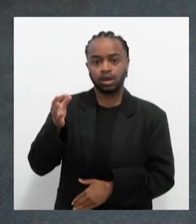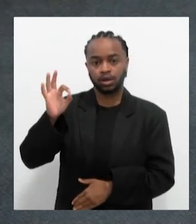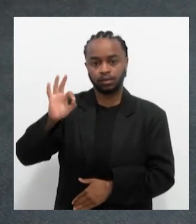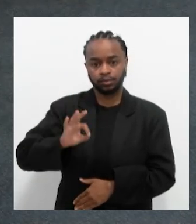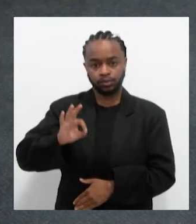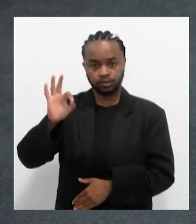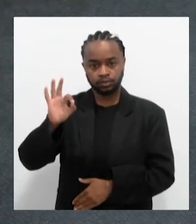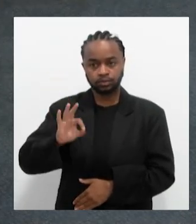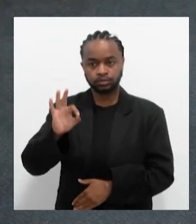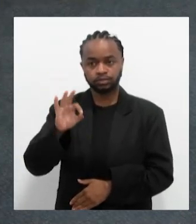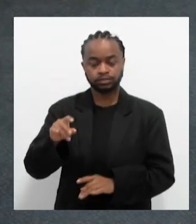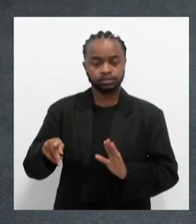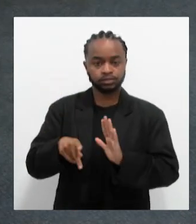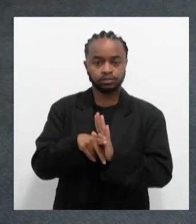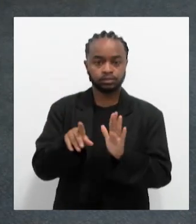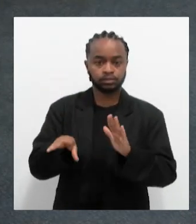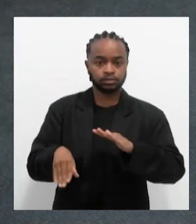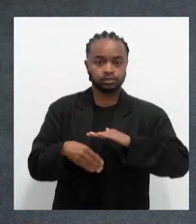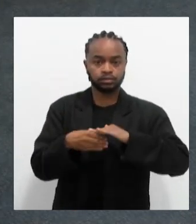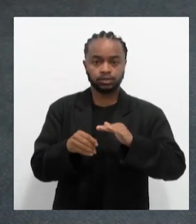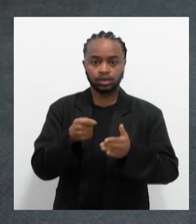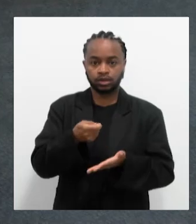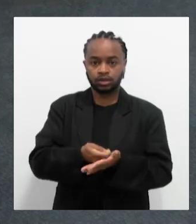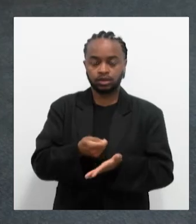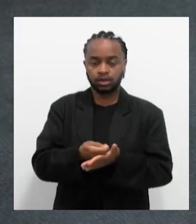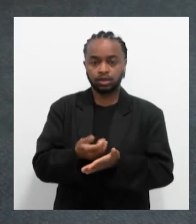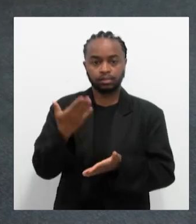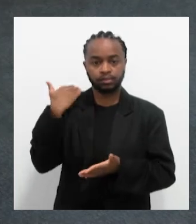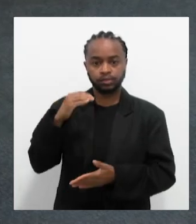alíquota das emendas impositivas, que passou de